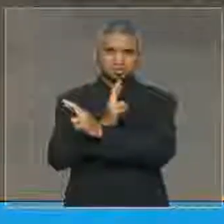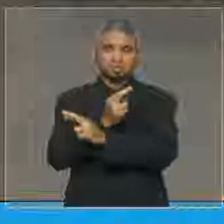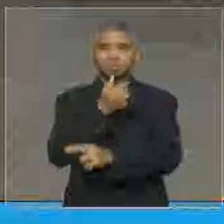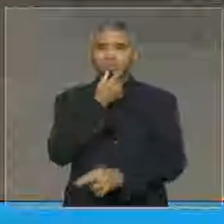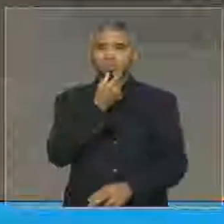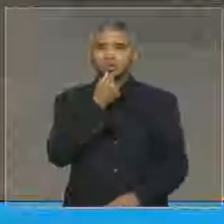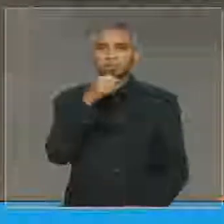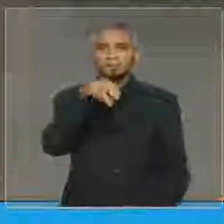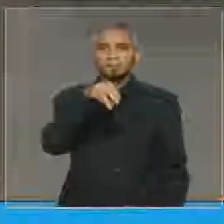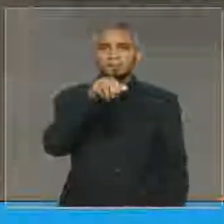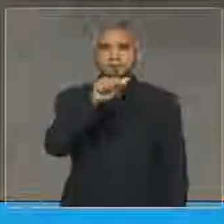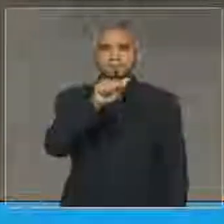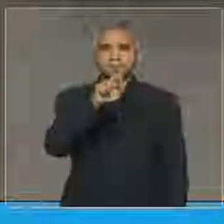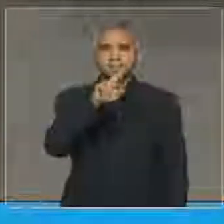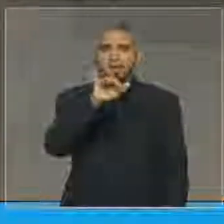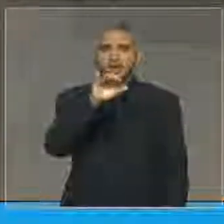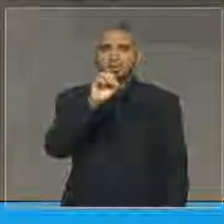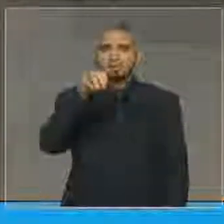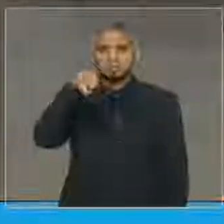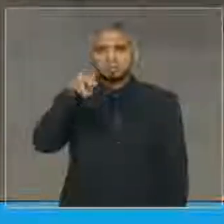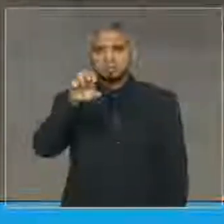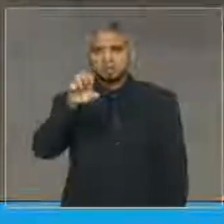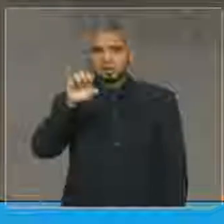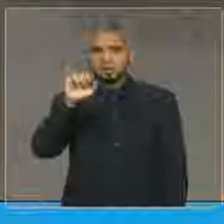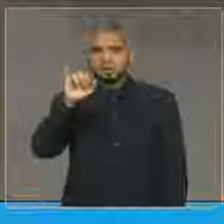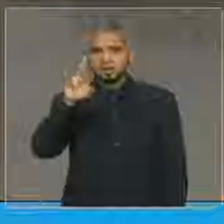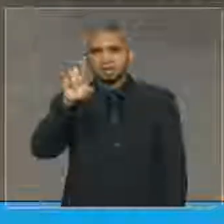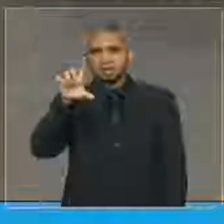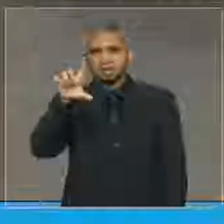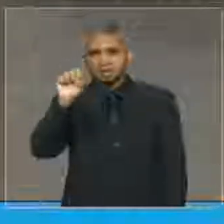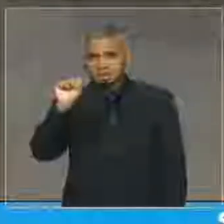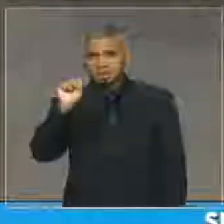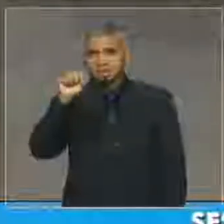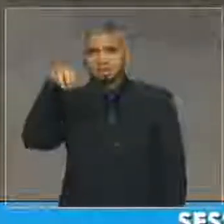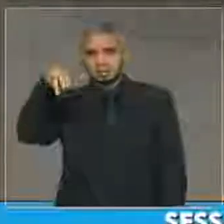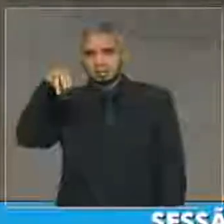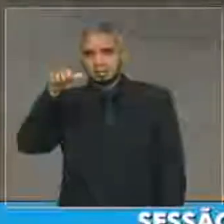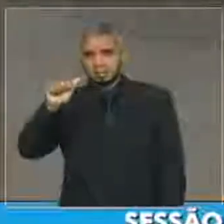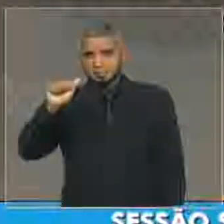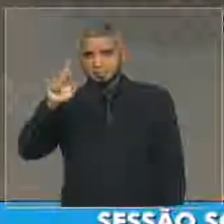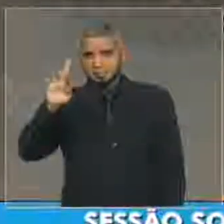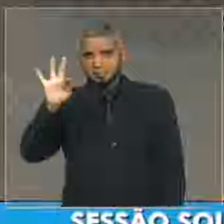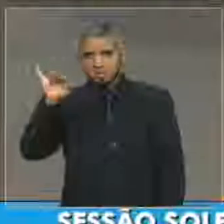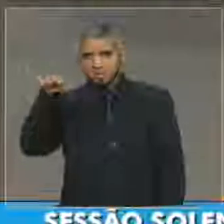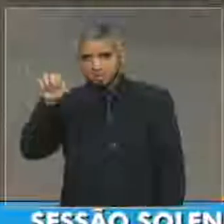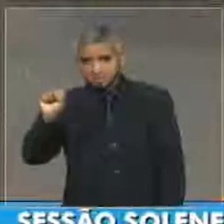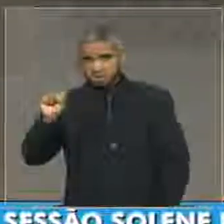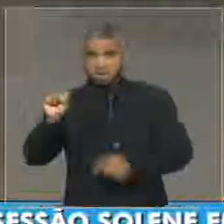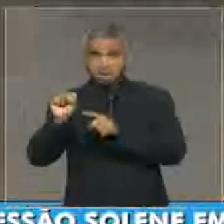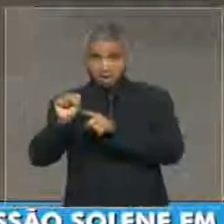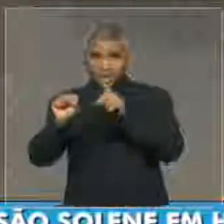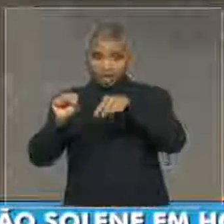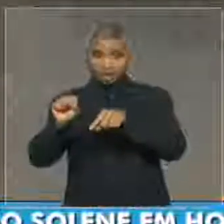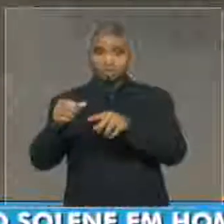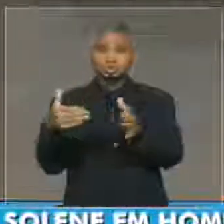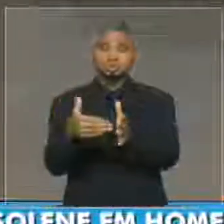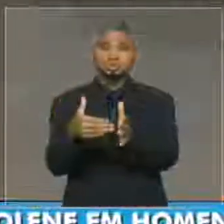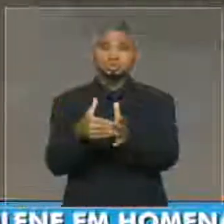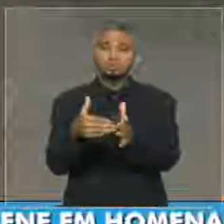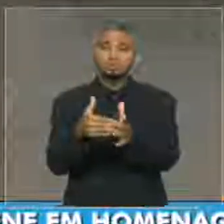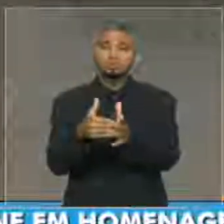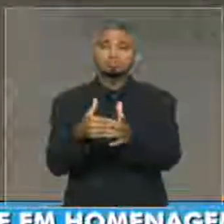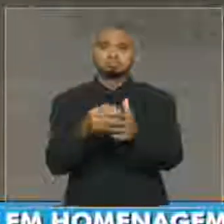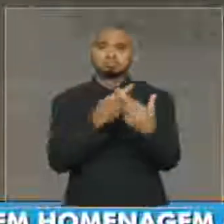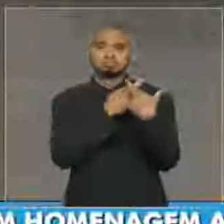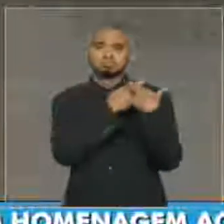Mário Meirelles Martins, que foi um dos últimos delegados do Imposto de Renda, historiador, membro da Academia Maranhense de